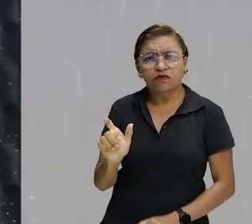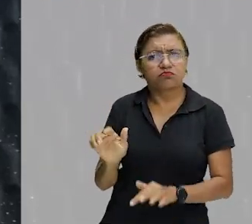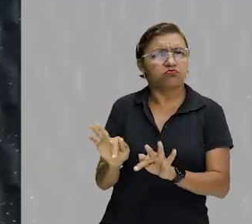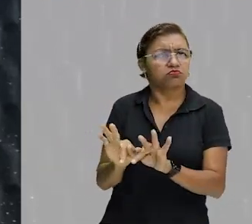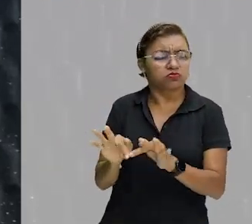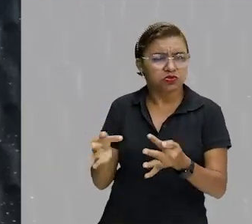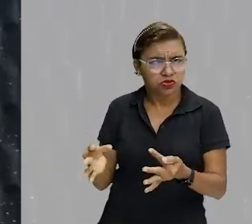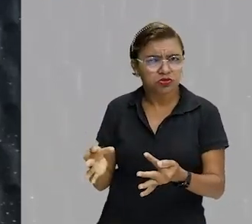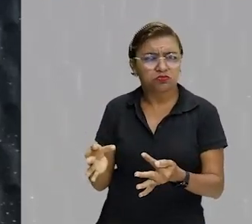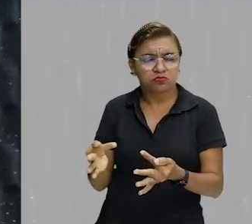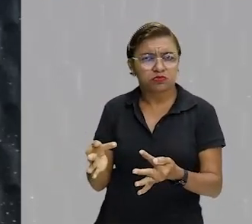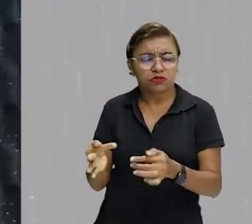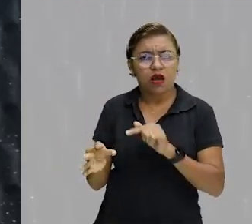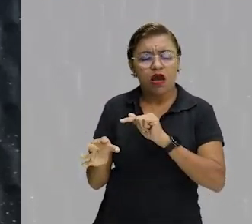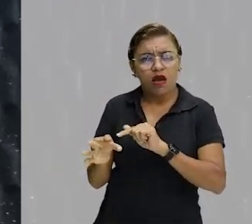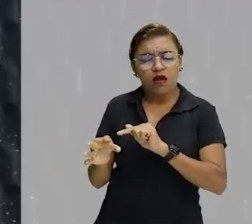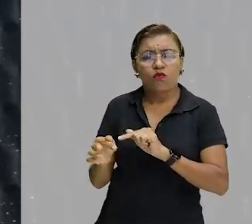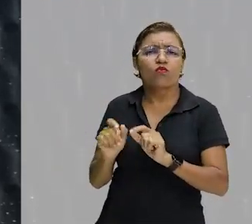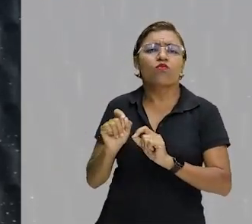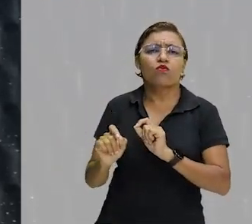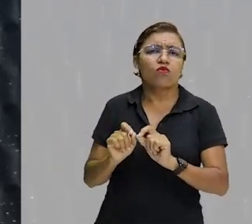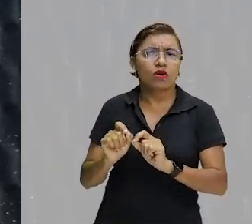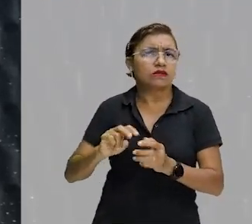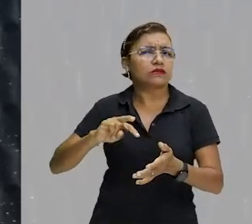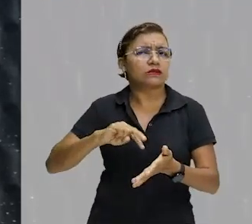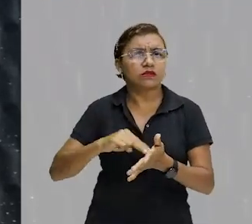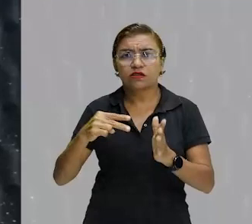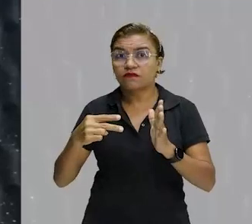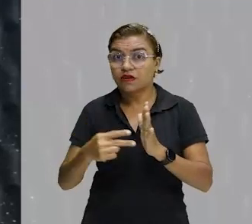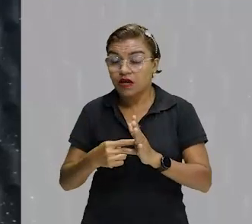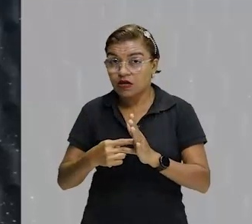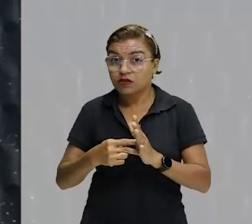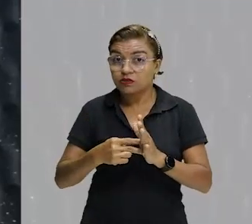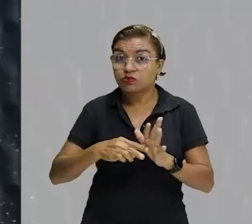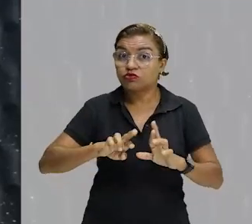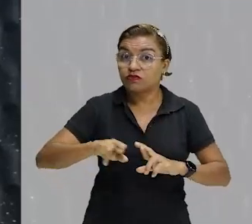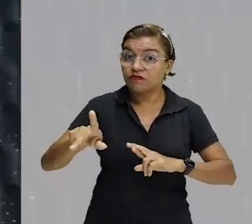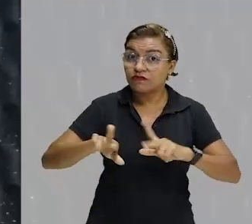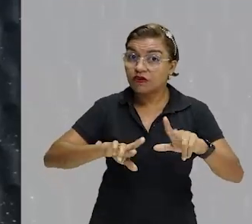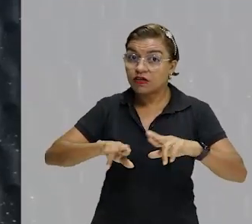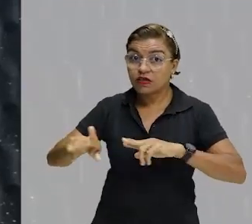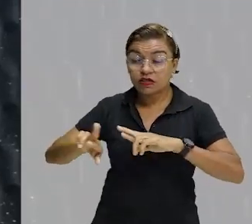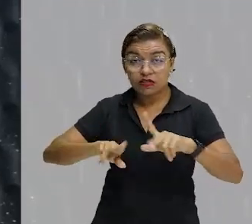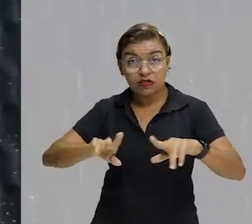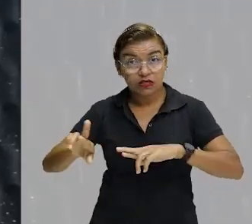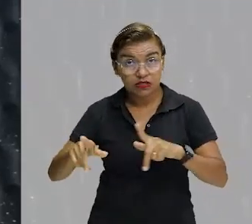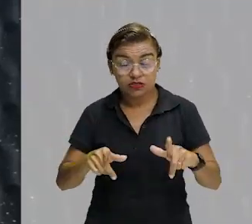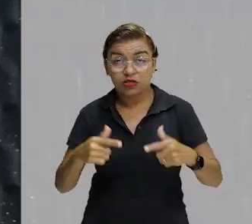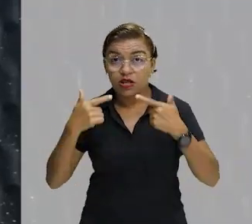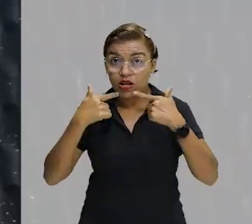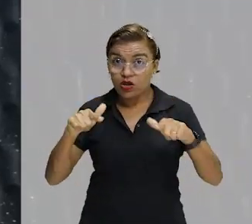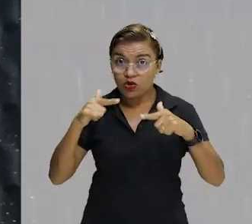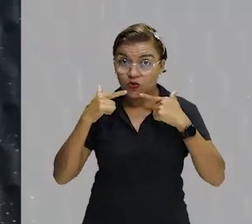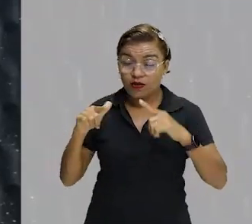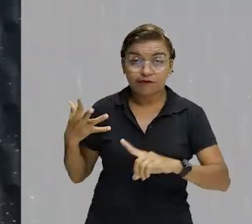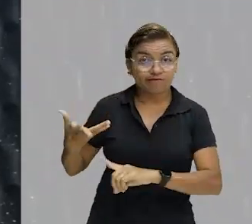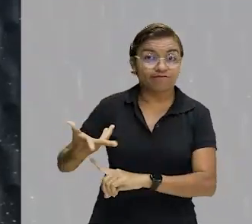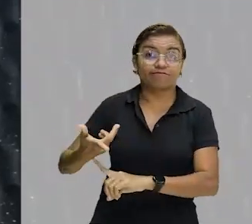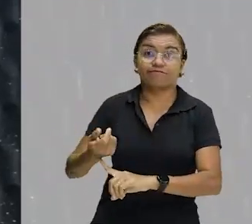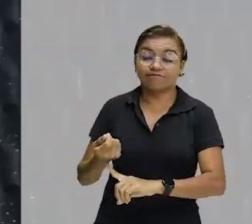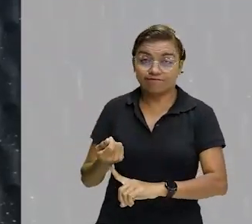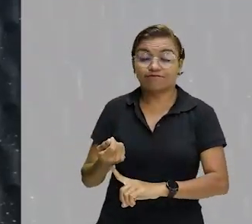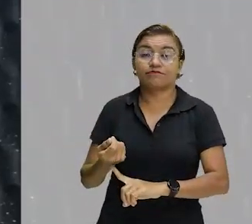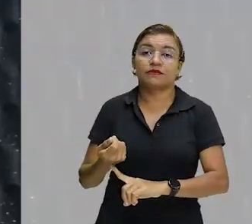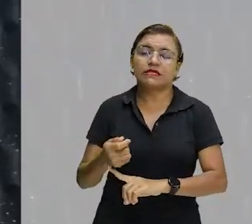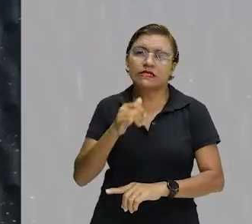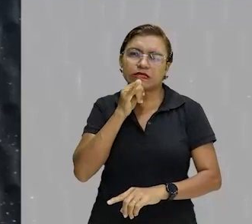tem especificamente e com significados diferentes para cada linguagem visual, ou cada linguagem artística, perdão. Existe ritmo